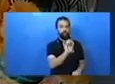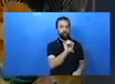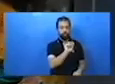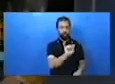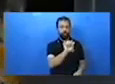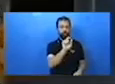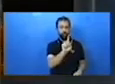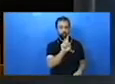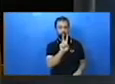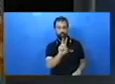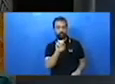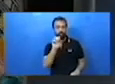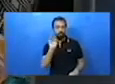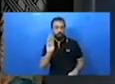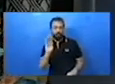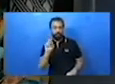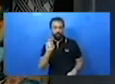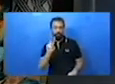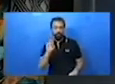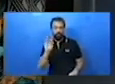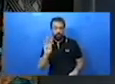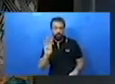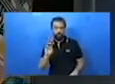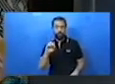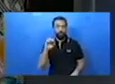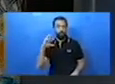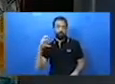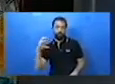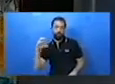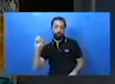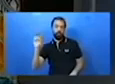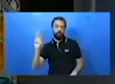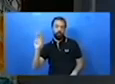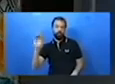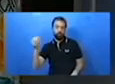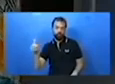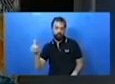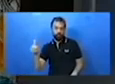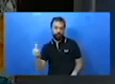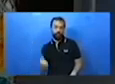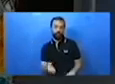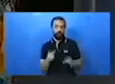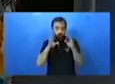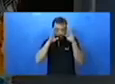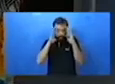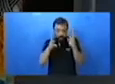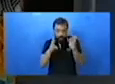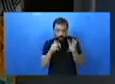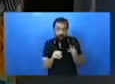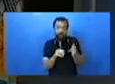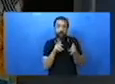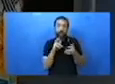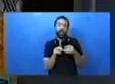36. Tem as perguntas aqui em relação às caixas. Atentem-se, prestem atenção a